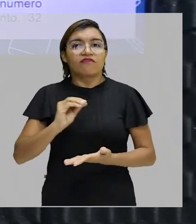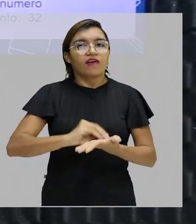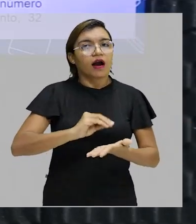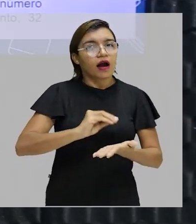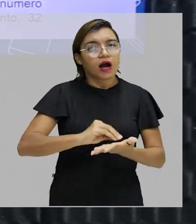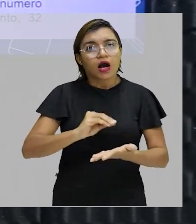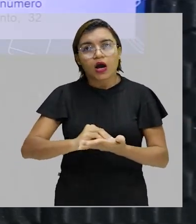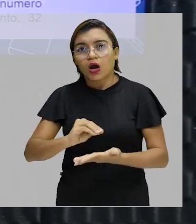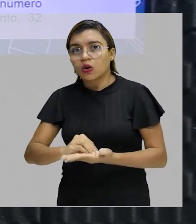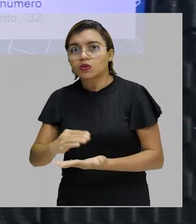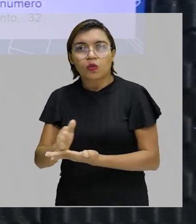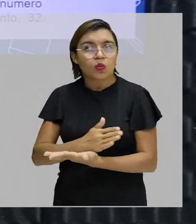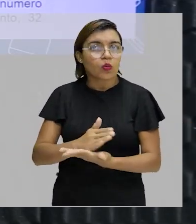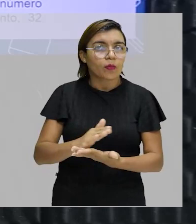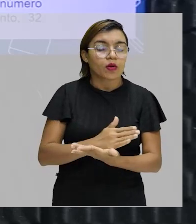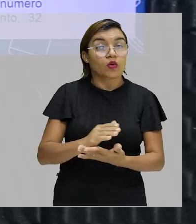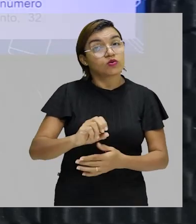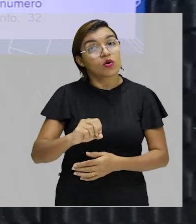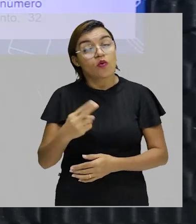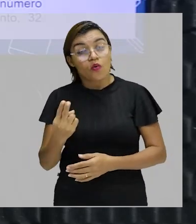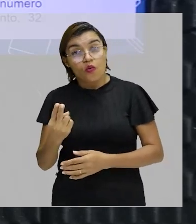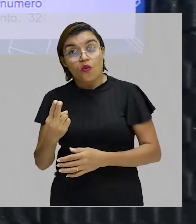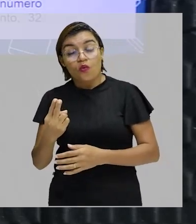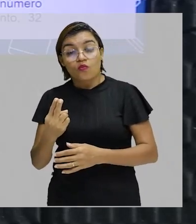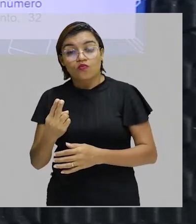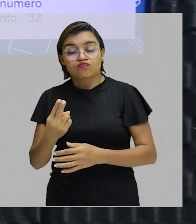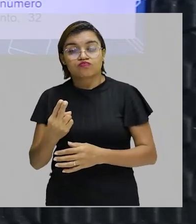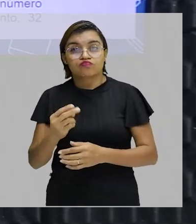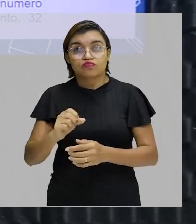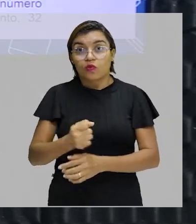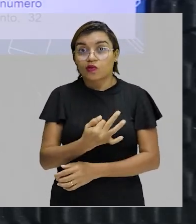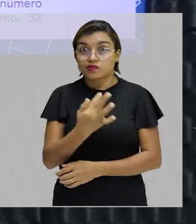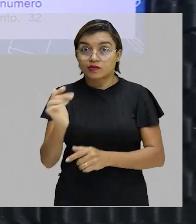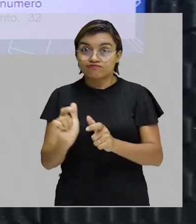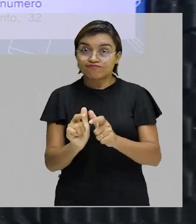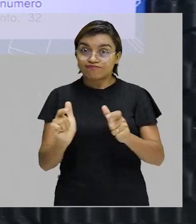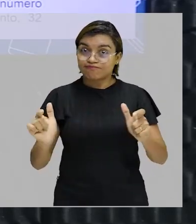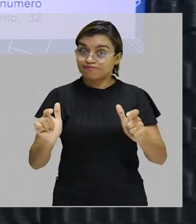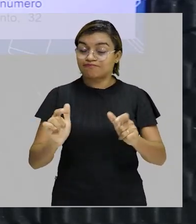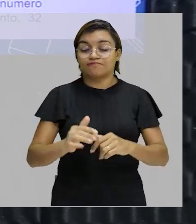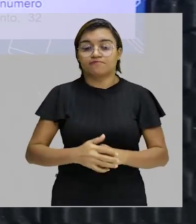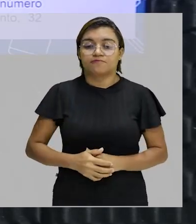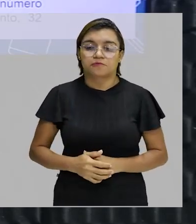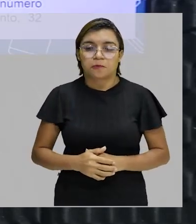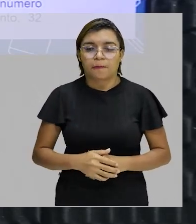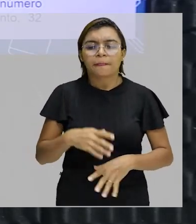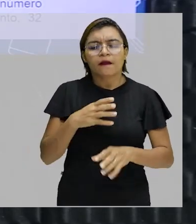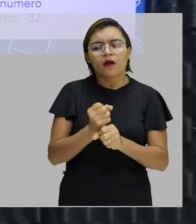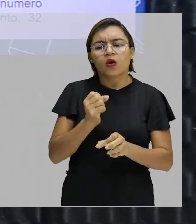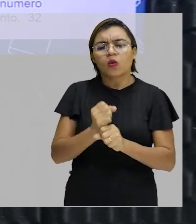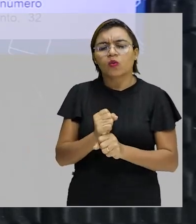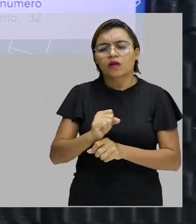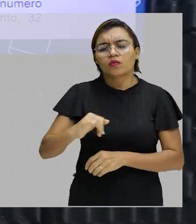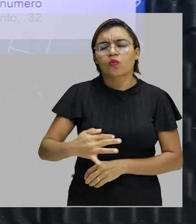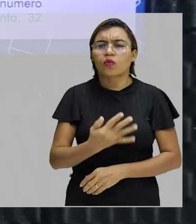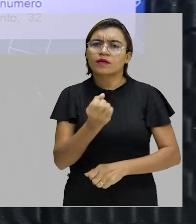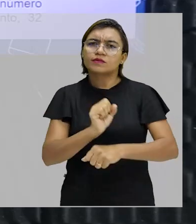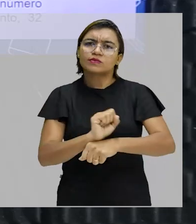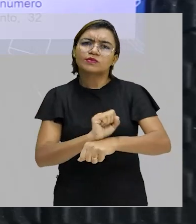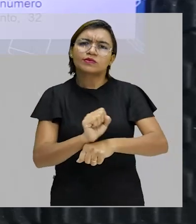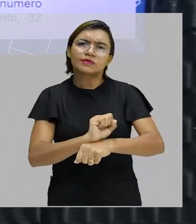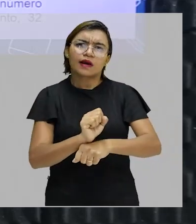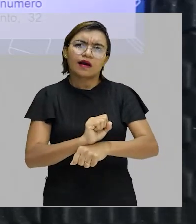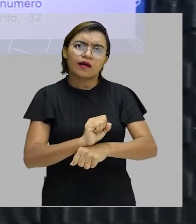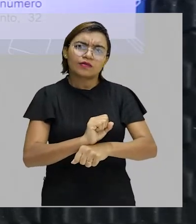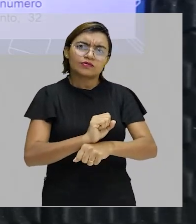faltando ou alguma coisa que está em excesso. Então, vamos aqui analisar. Ó. Vamos calcular quantos carros podem ser montados